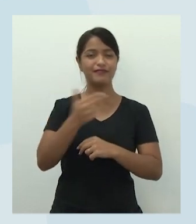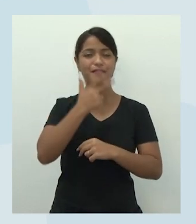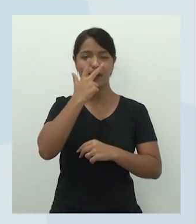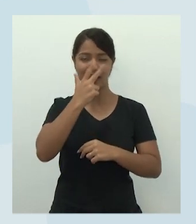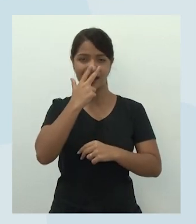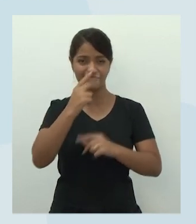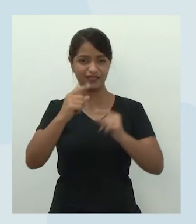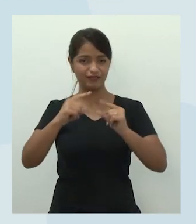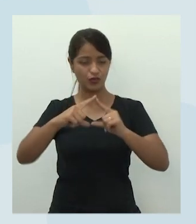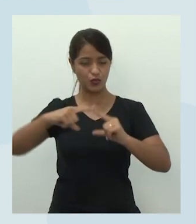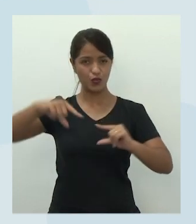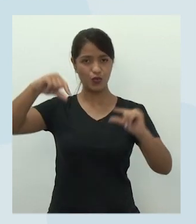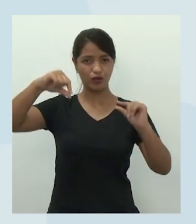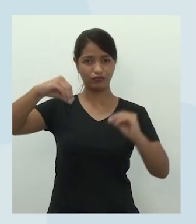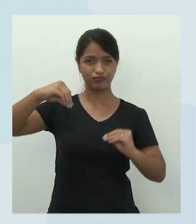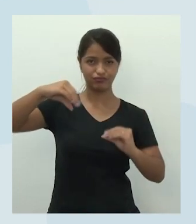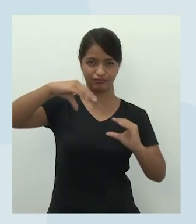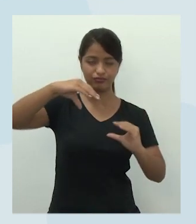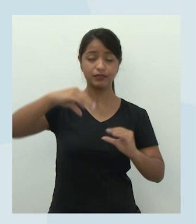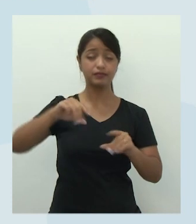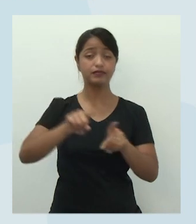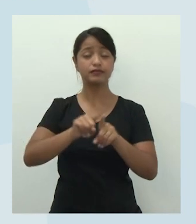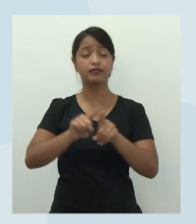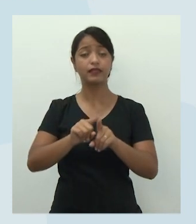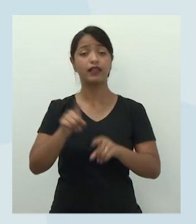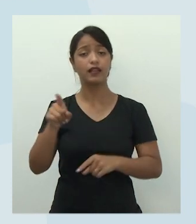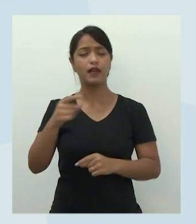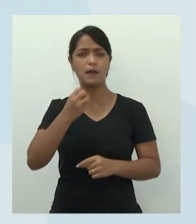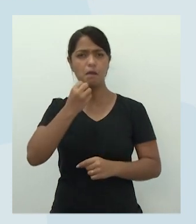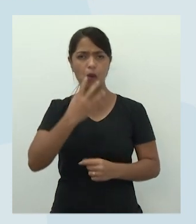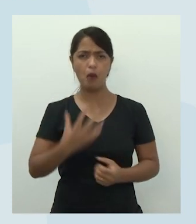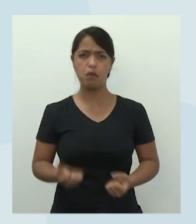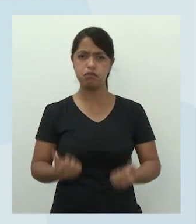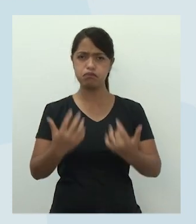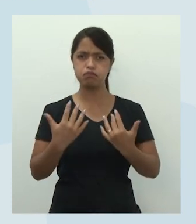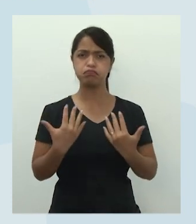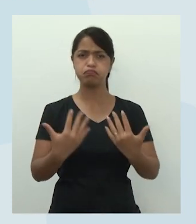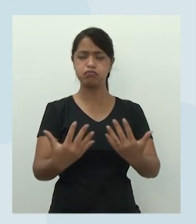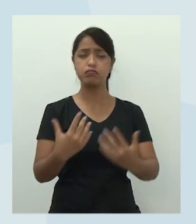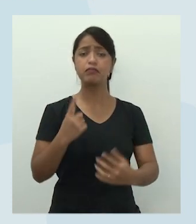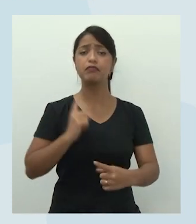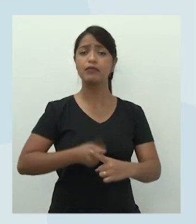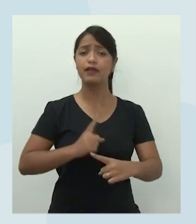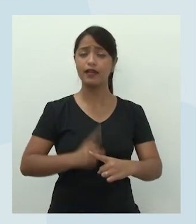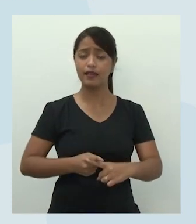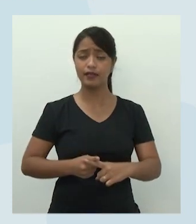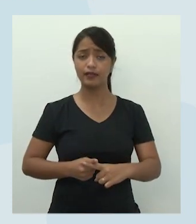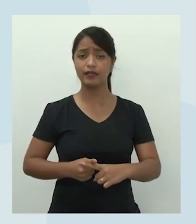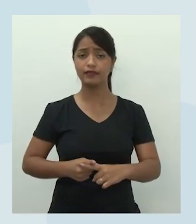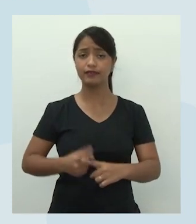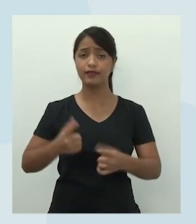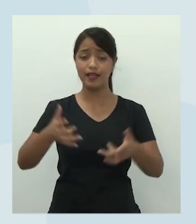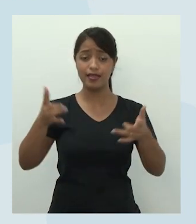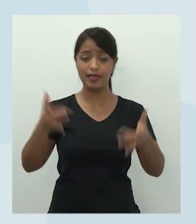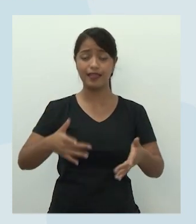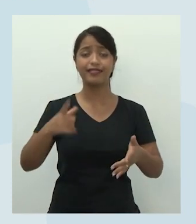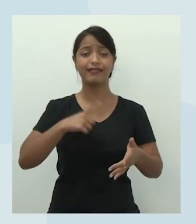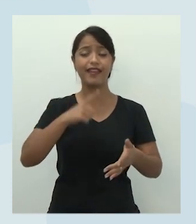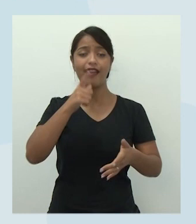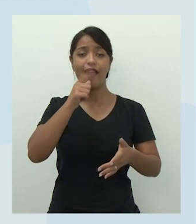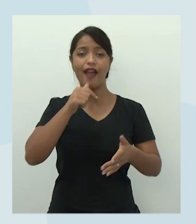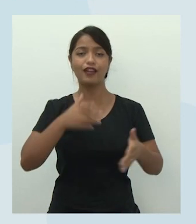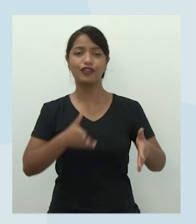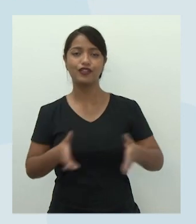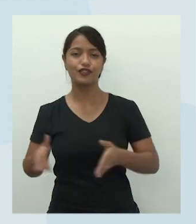o que torna esta área com as terras férteis, agricultáveis, é justamente a presença de rios. Então, se